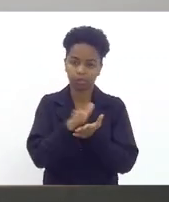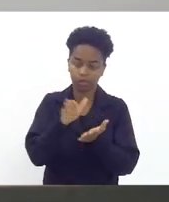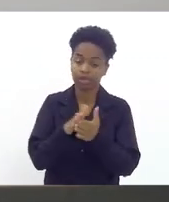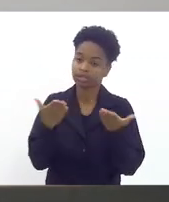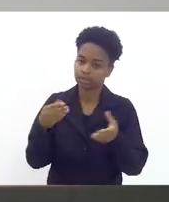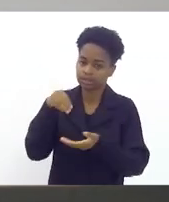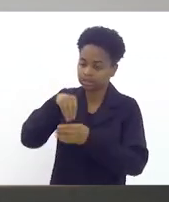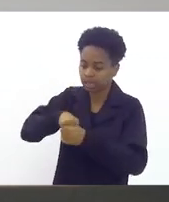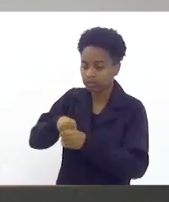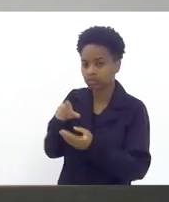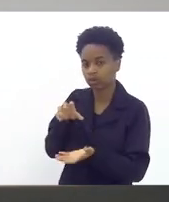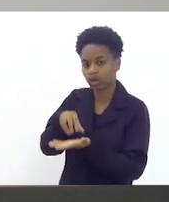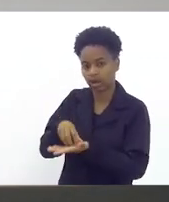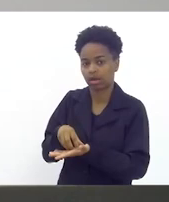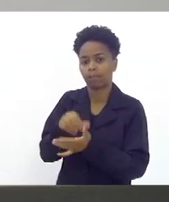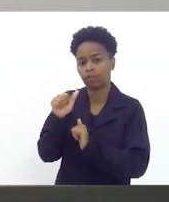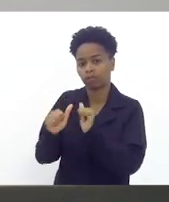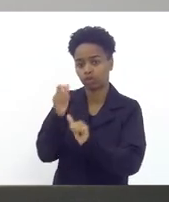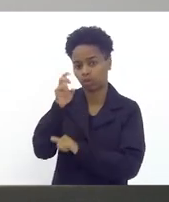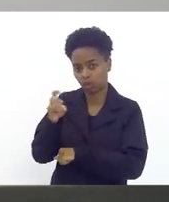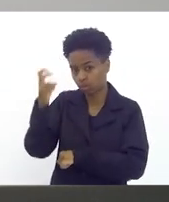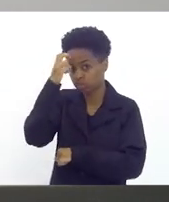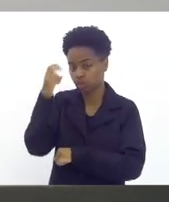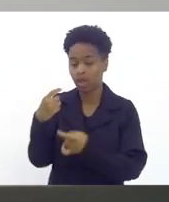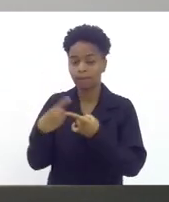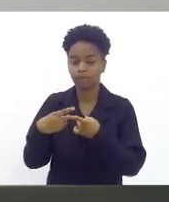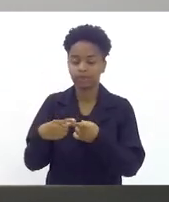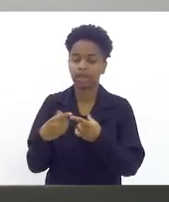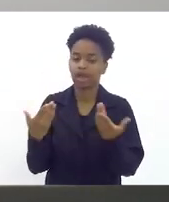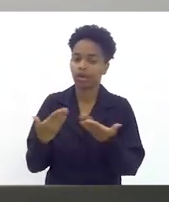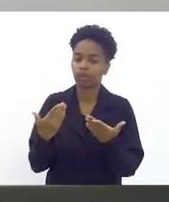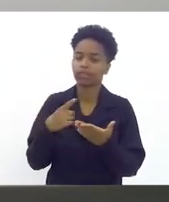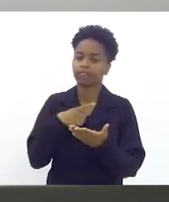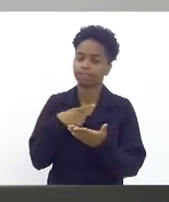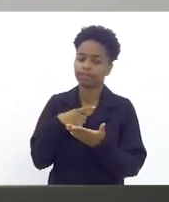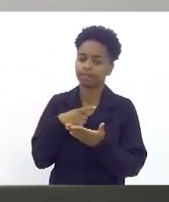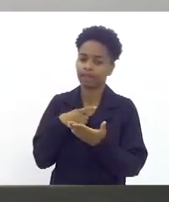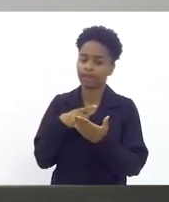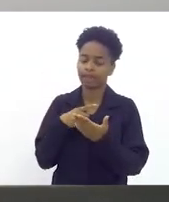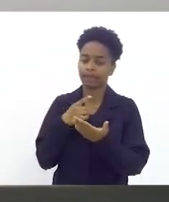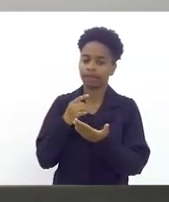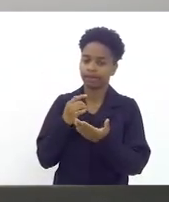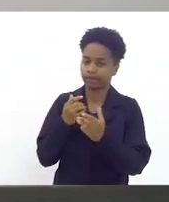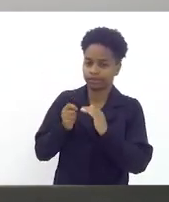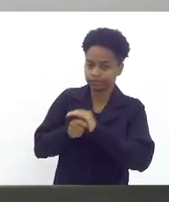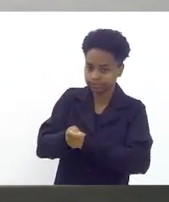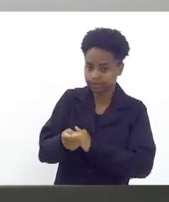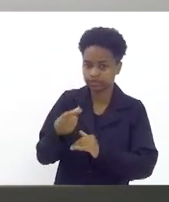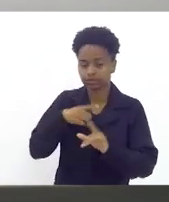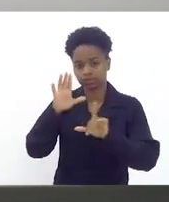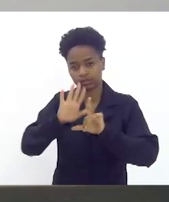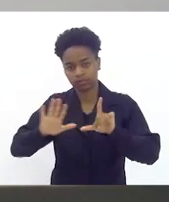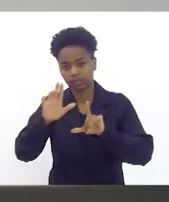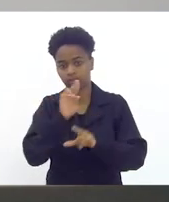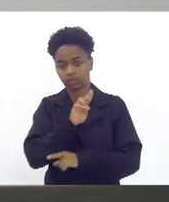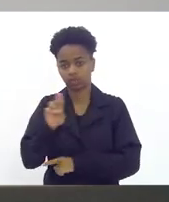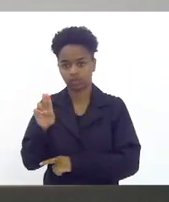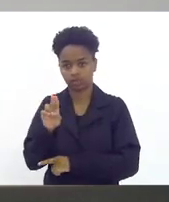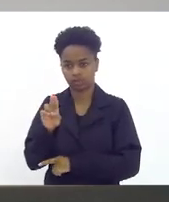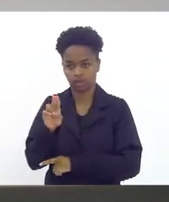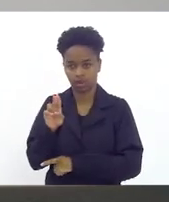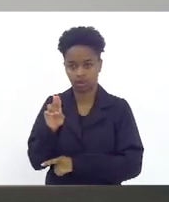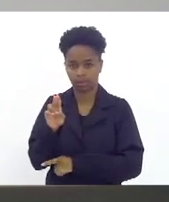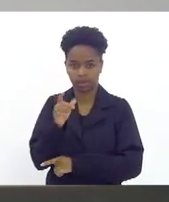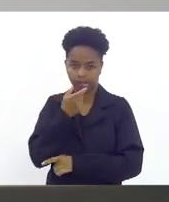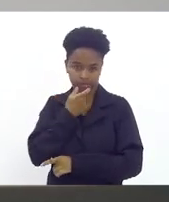próprio órgão Mas a partir do momento que foi feito esse investimento hoje a gente tem uma plataforma que se chama Ark que diz enterprise